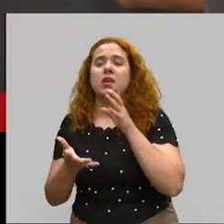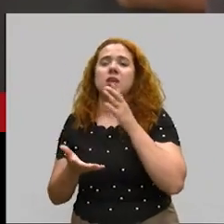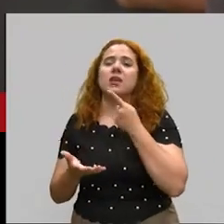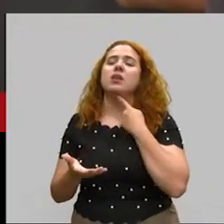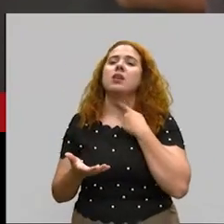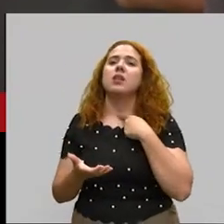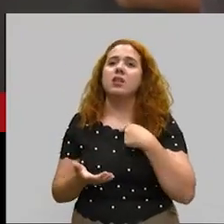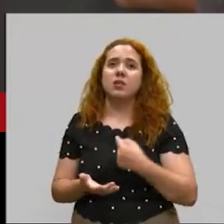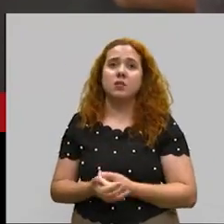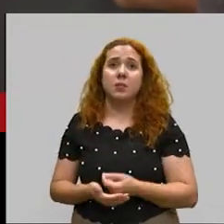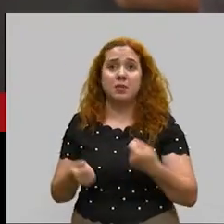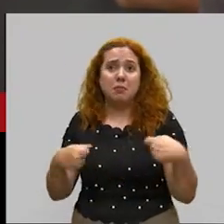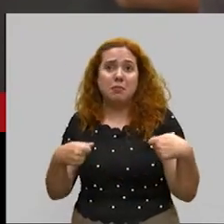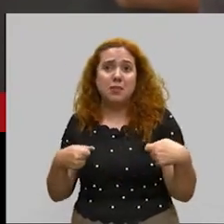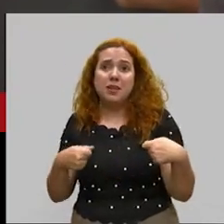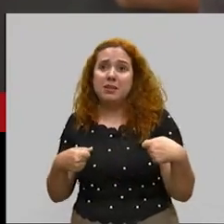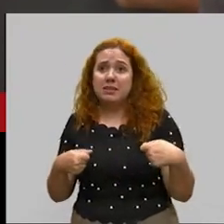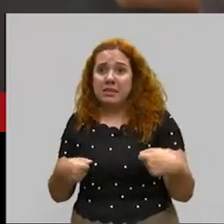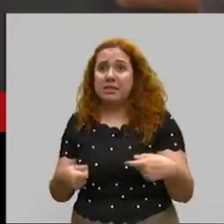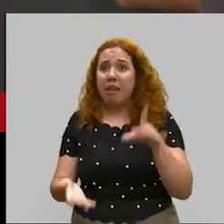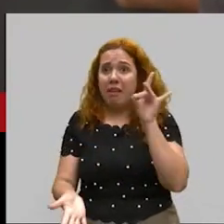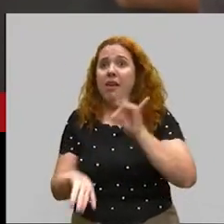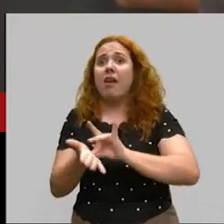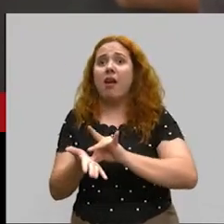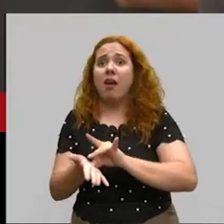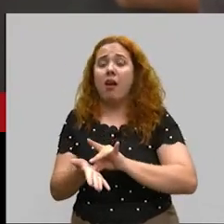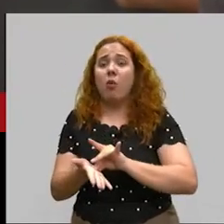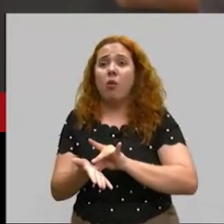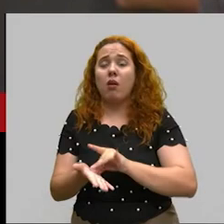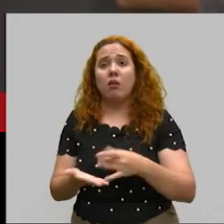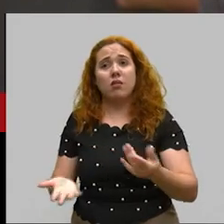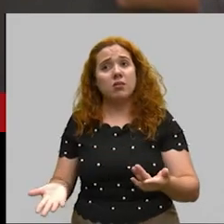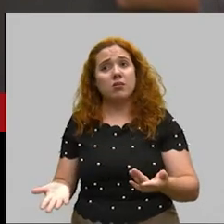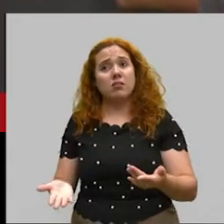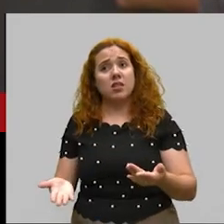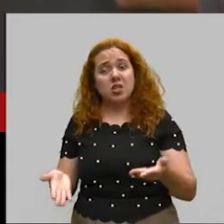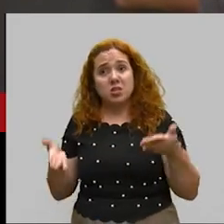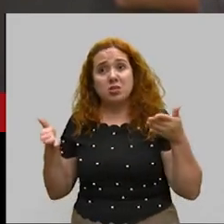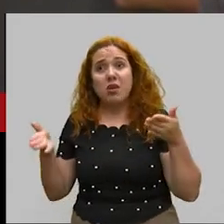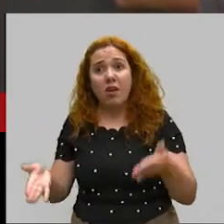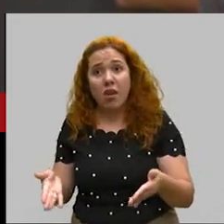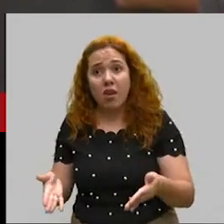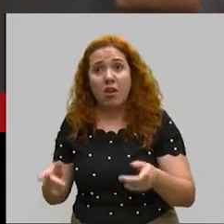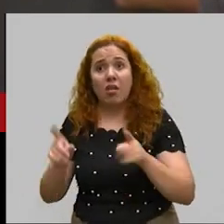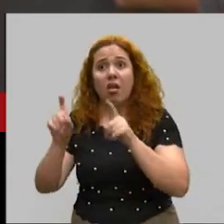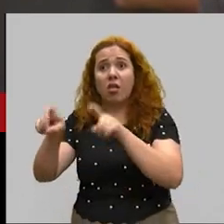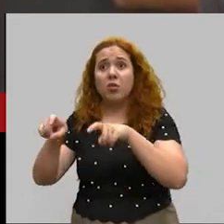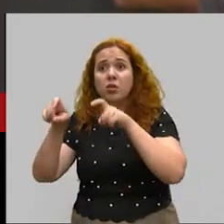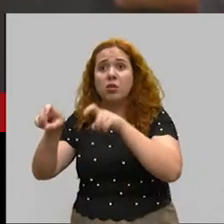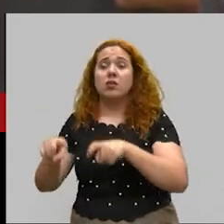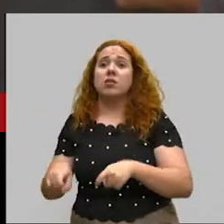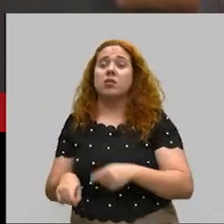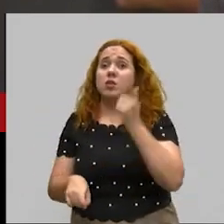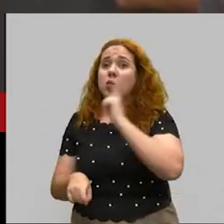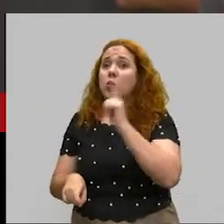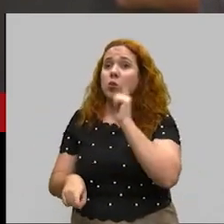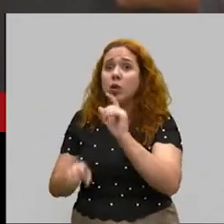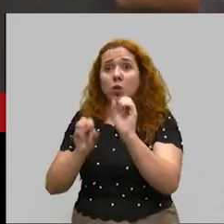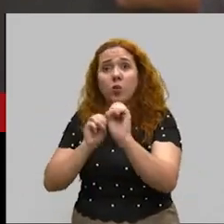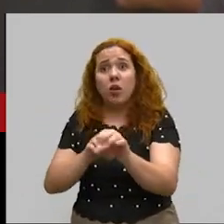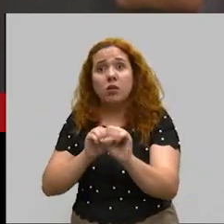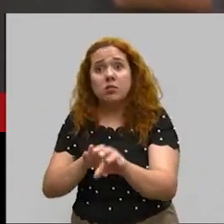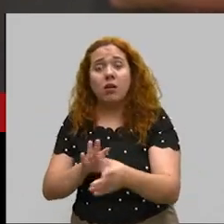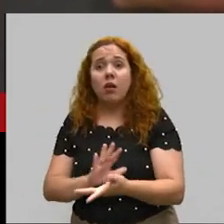isso se concretize isso efetivamente chegue no campo e constitua um sistema de Educação do